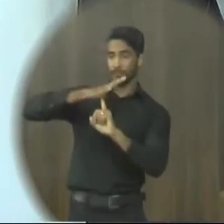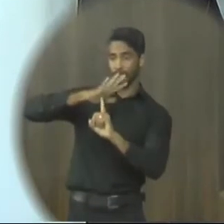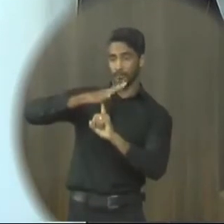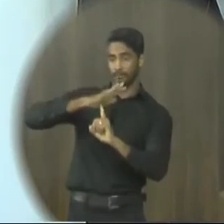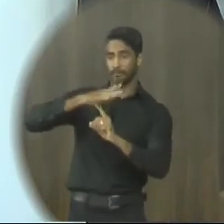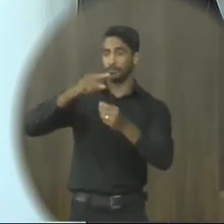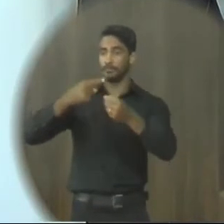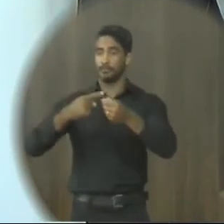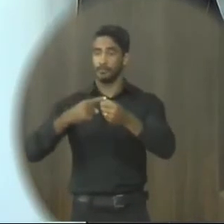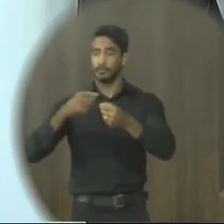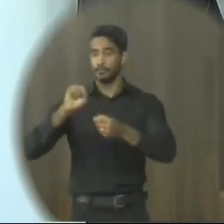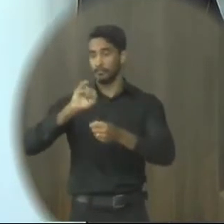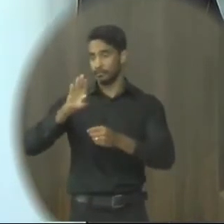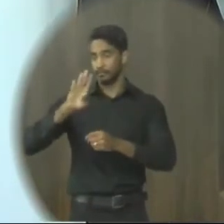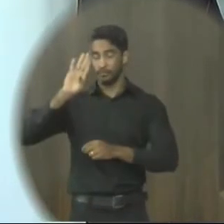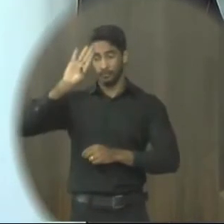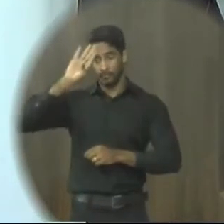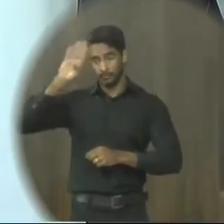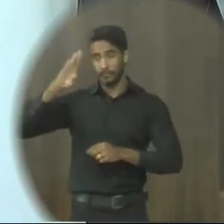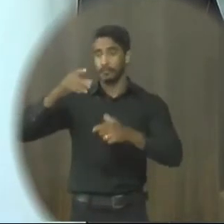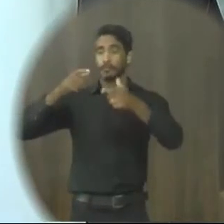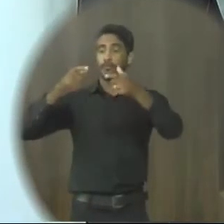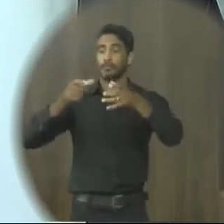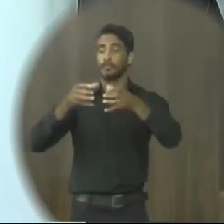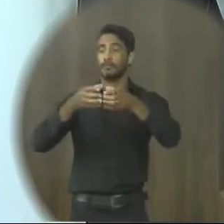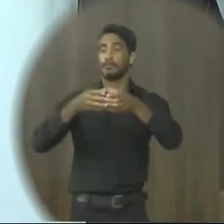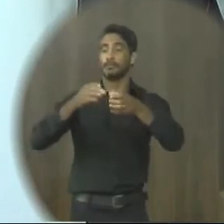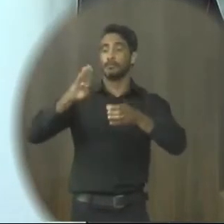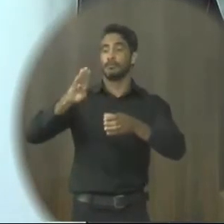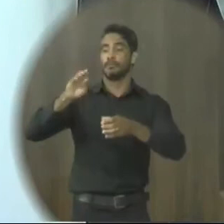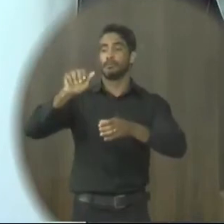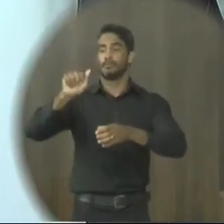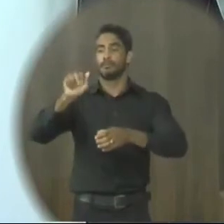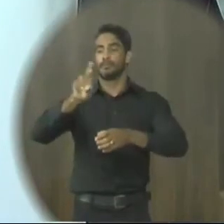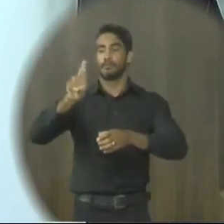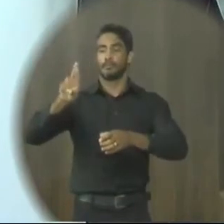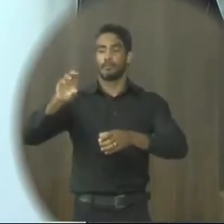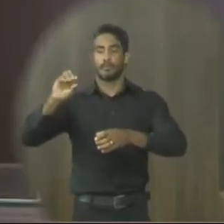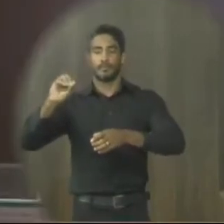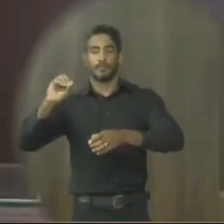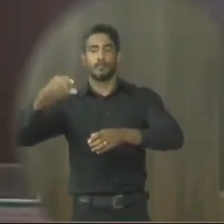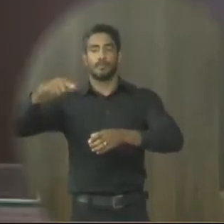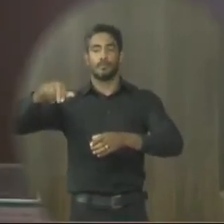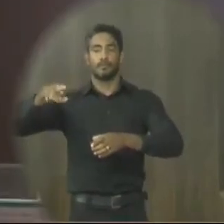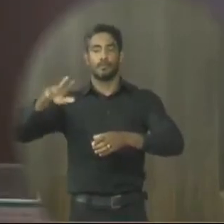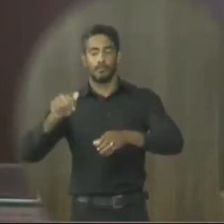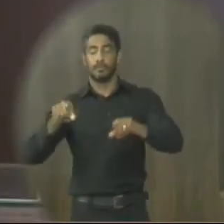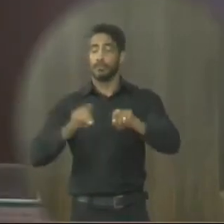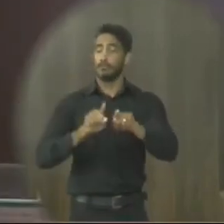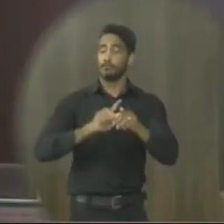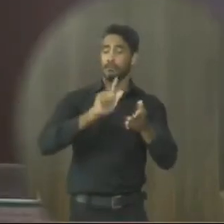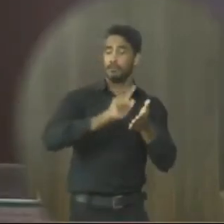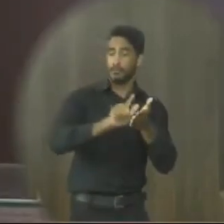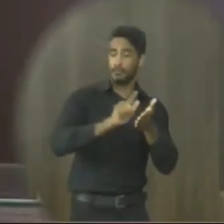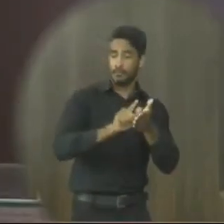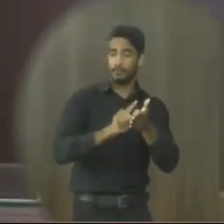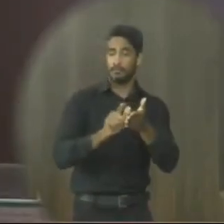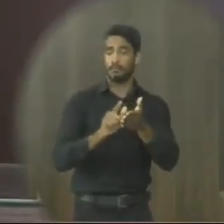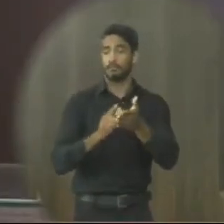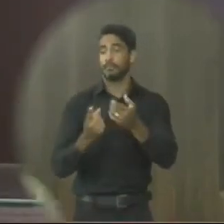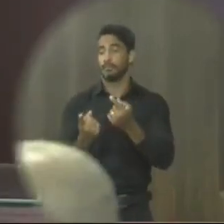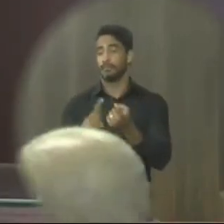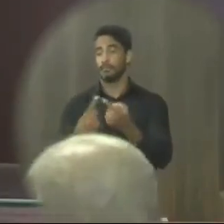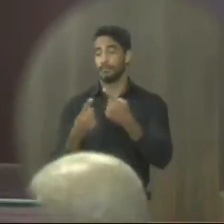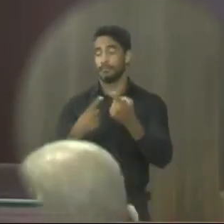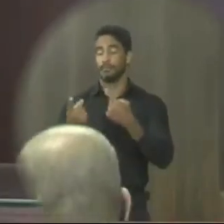de Janaúba, principalmente a localizada na comunidade de Barroquinha. Realização de limpeza na Avenida Júlia Gomes de Freitas,